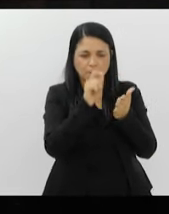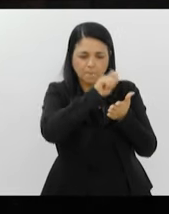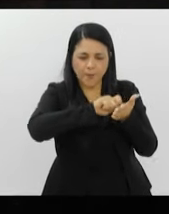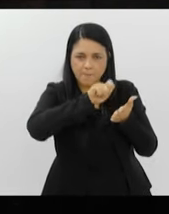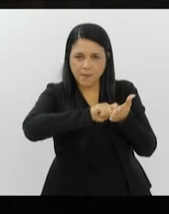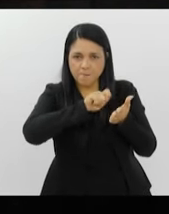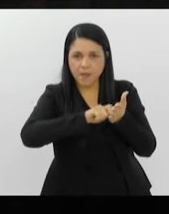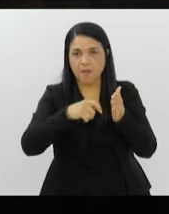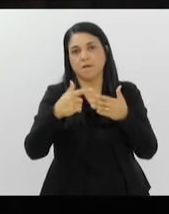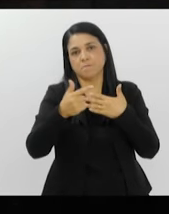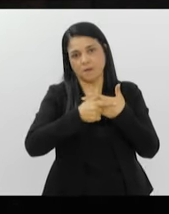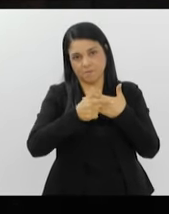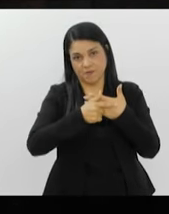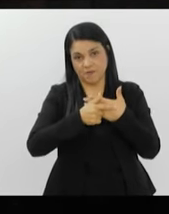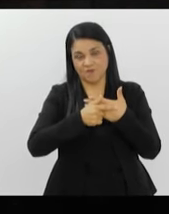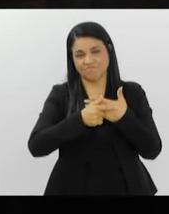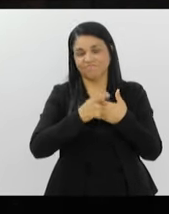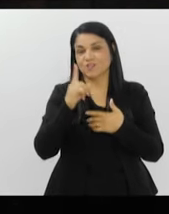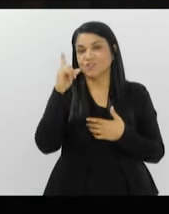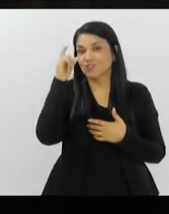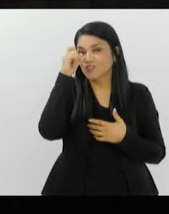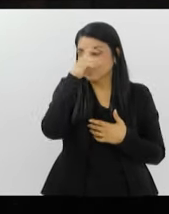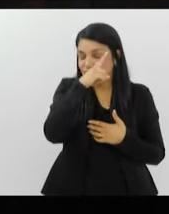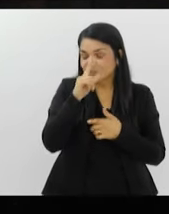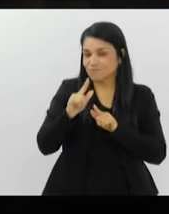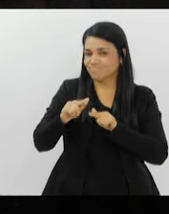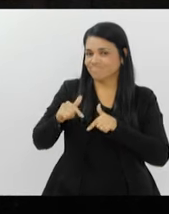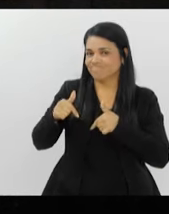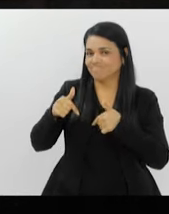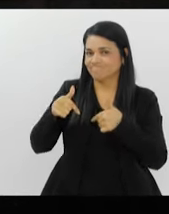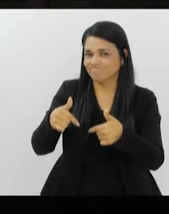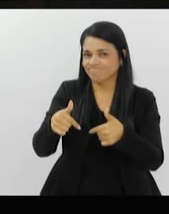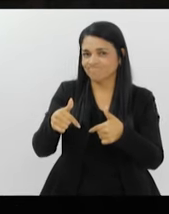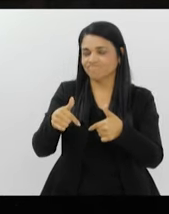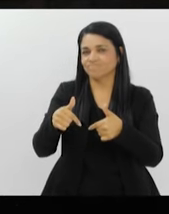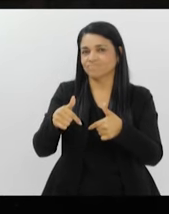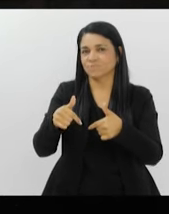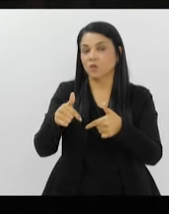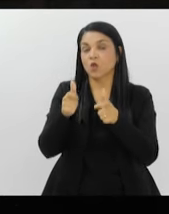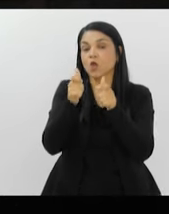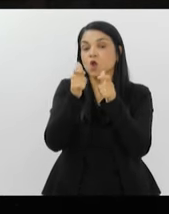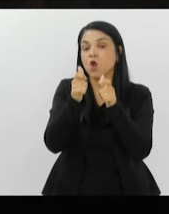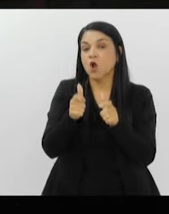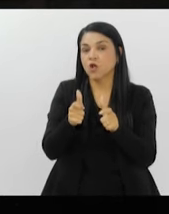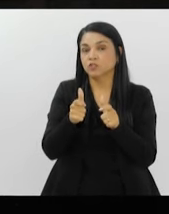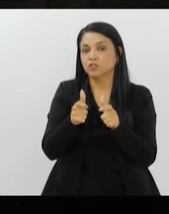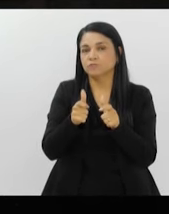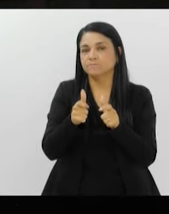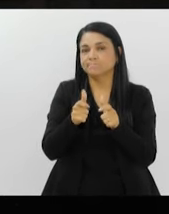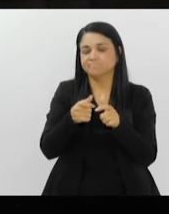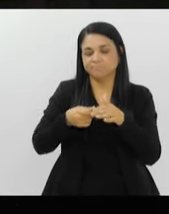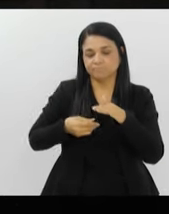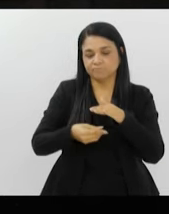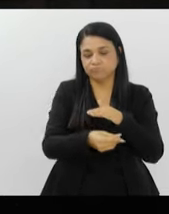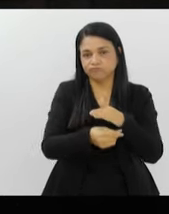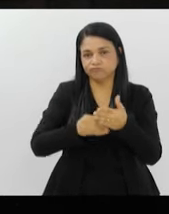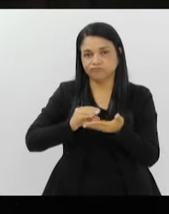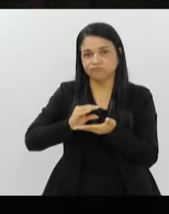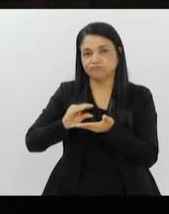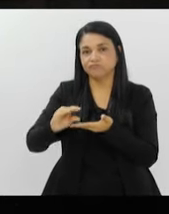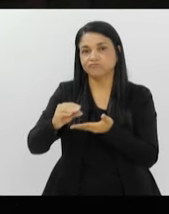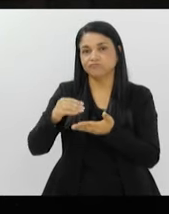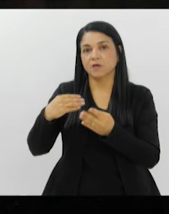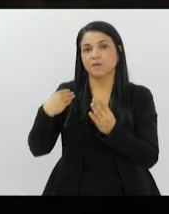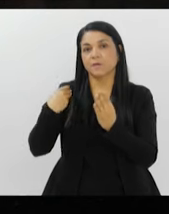papel difícil de executar e definir de onde vai tirar os recursos paraos